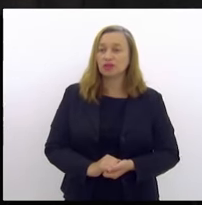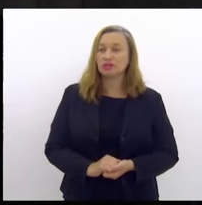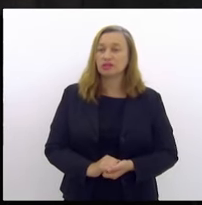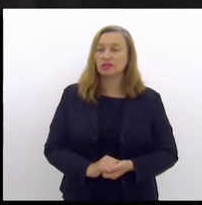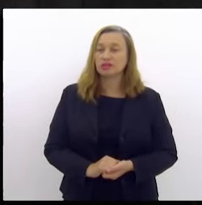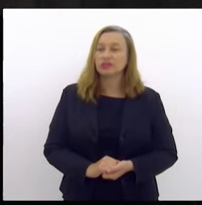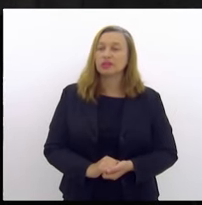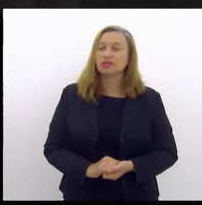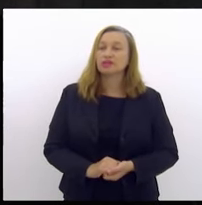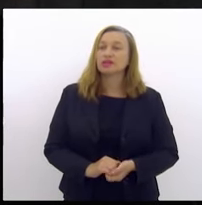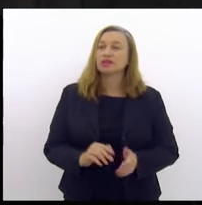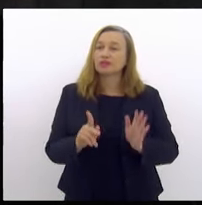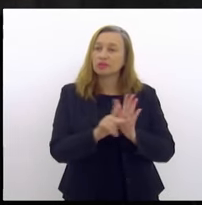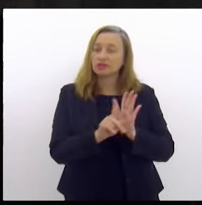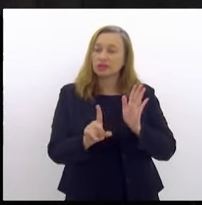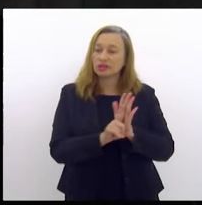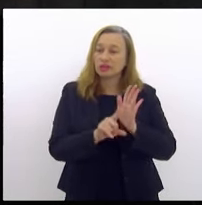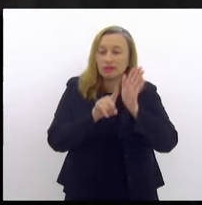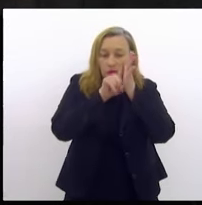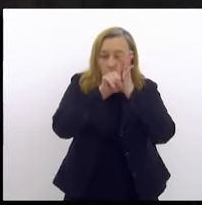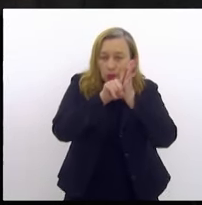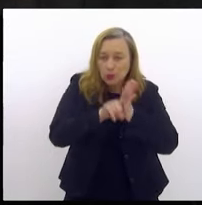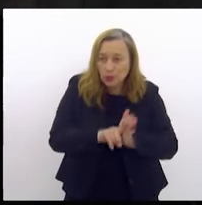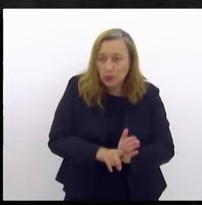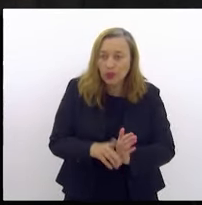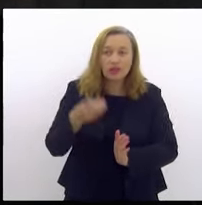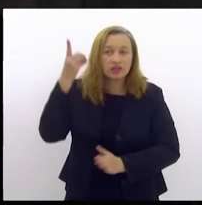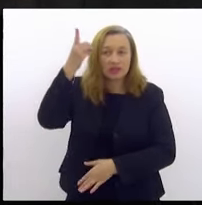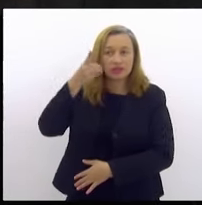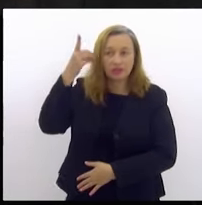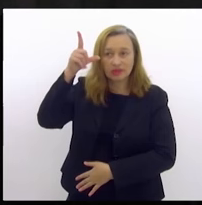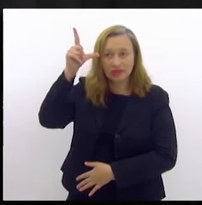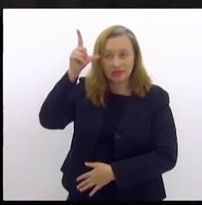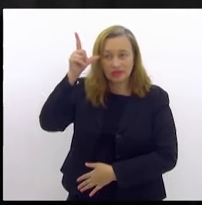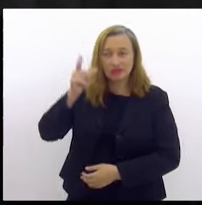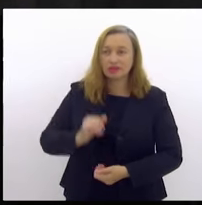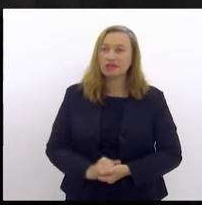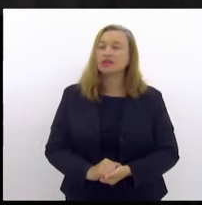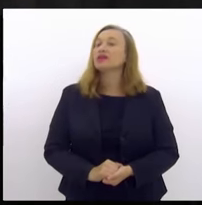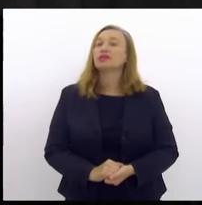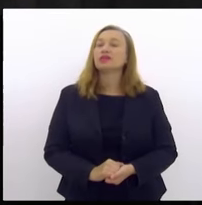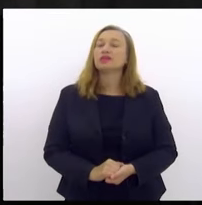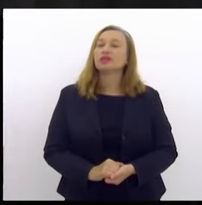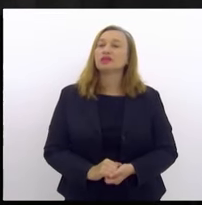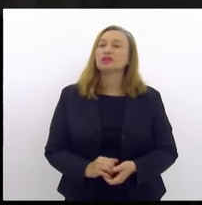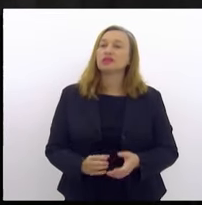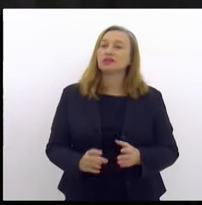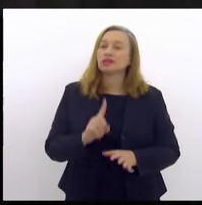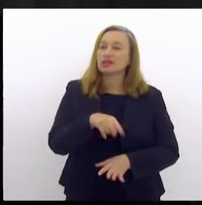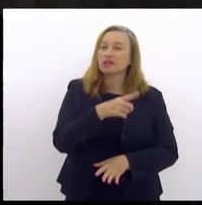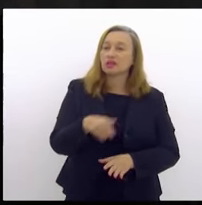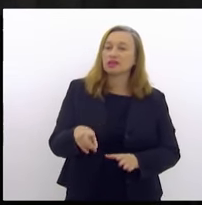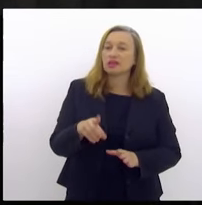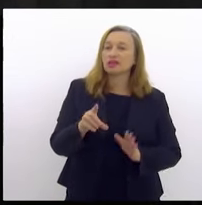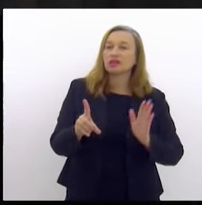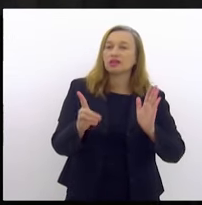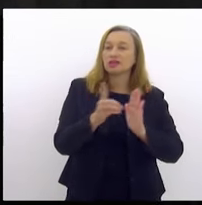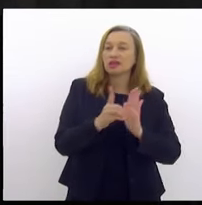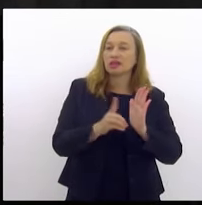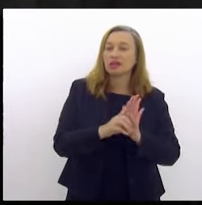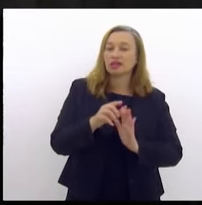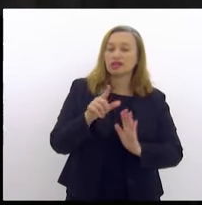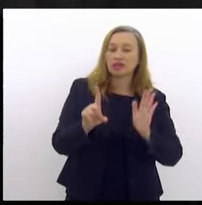Pretende o projeto de lei em análise, deputada Lucinha, revogar o decreto-lei número